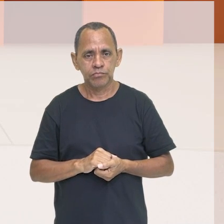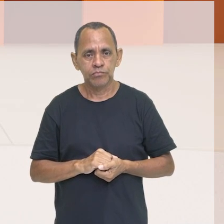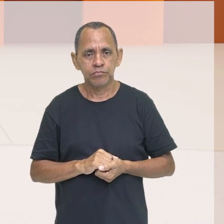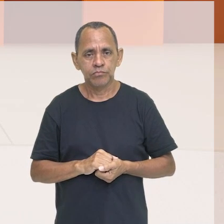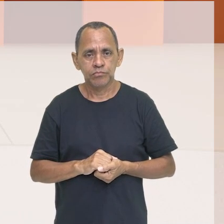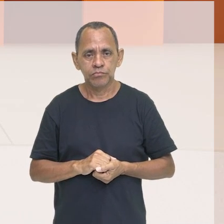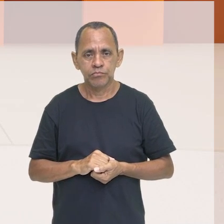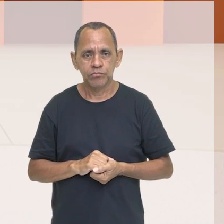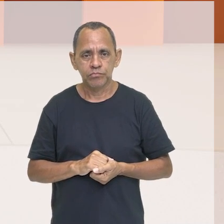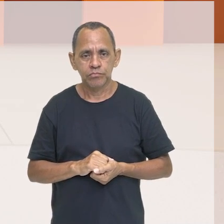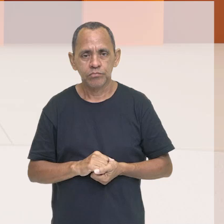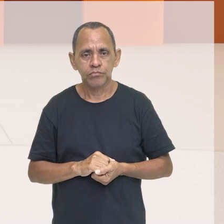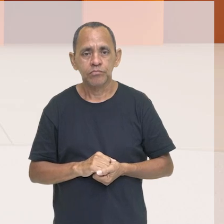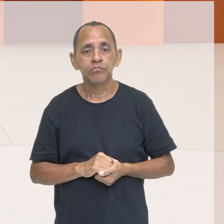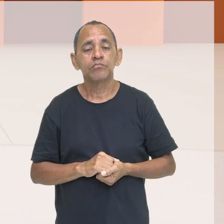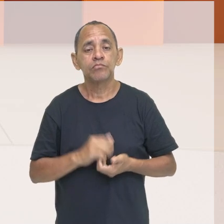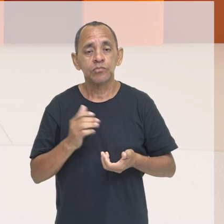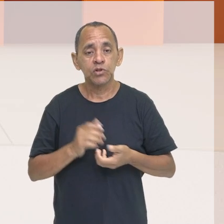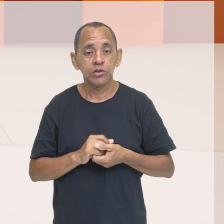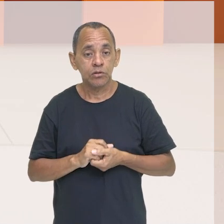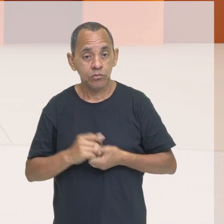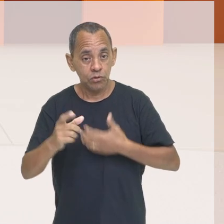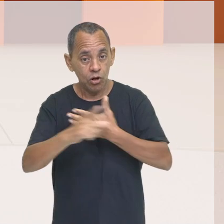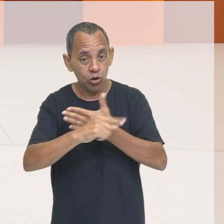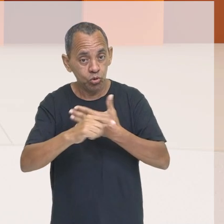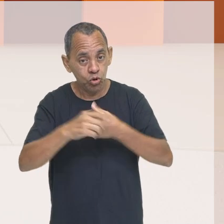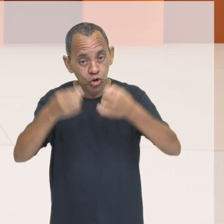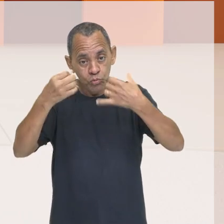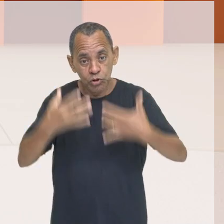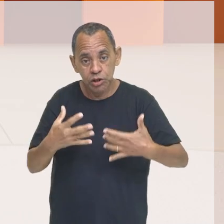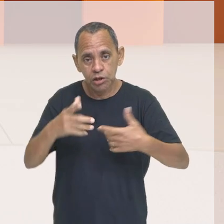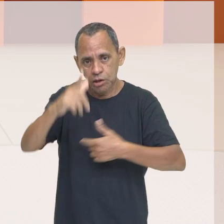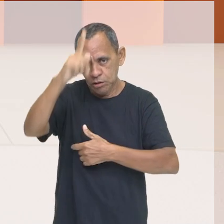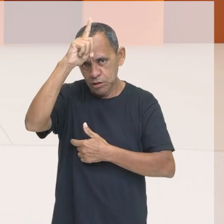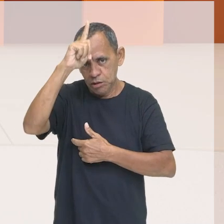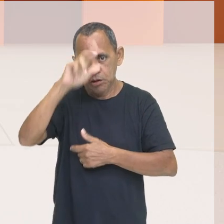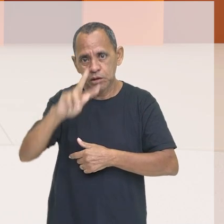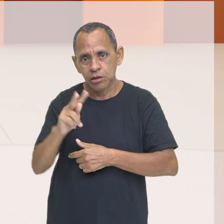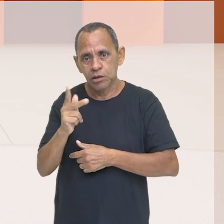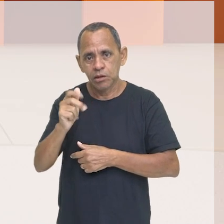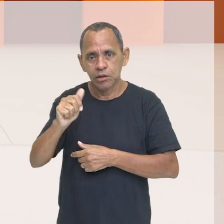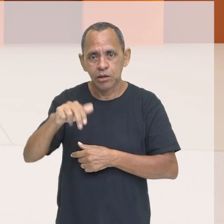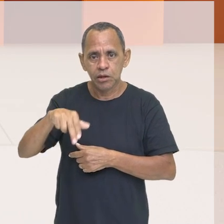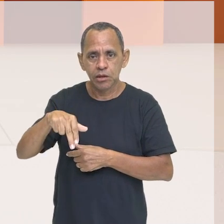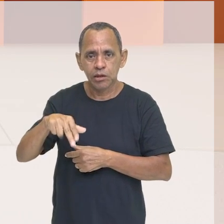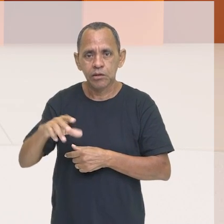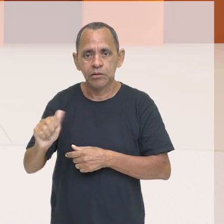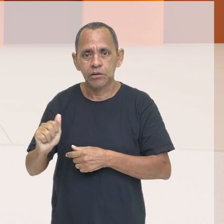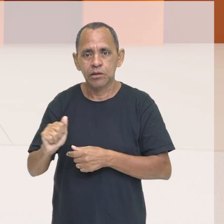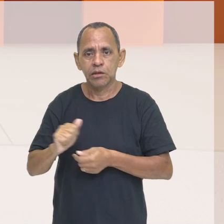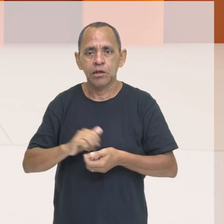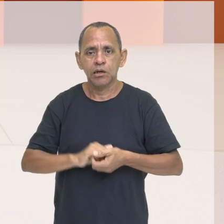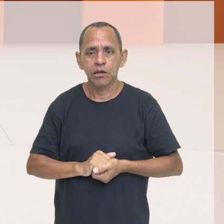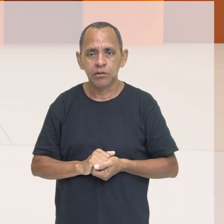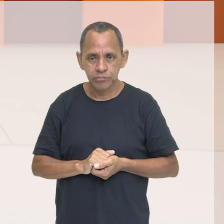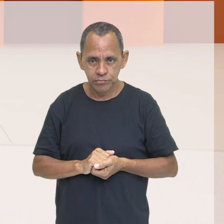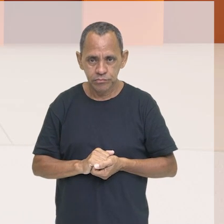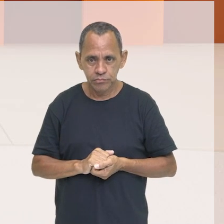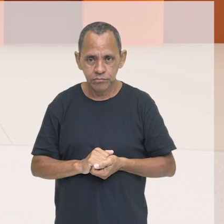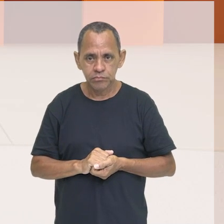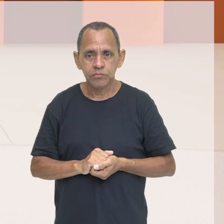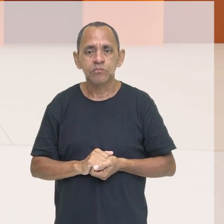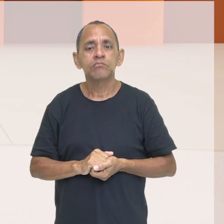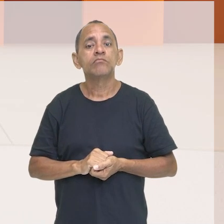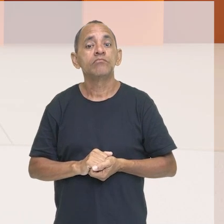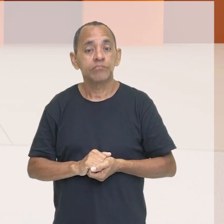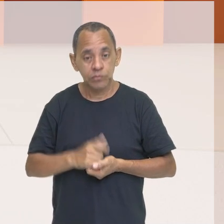Na definição da filósofa alemã Hannah Arendt, a cidadania é o